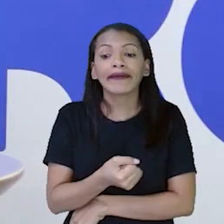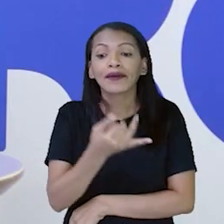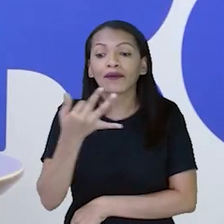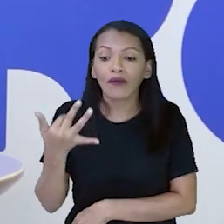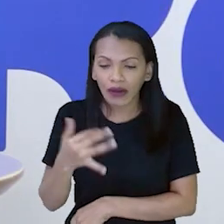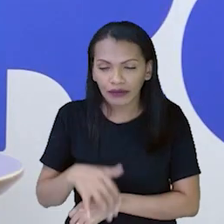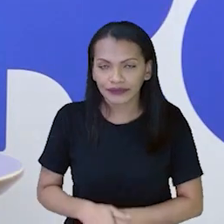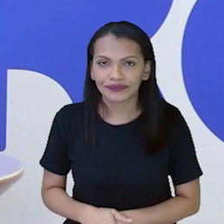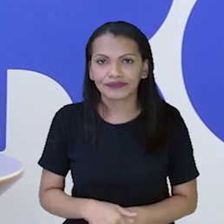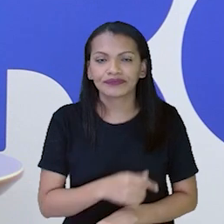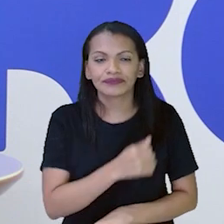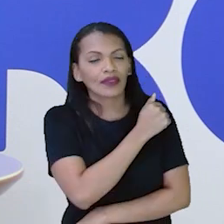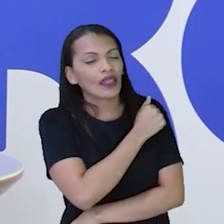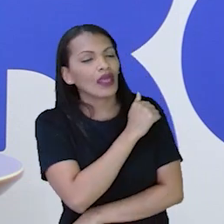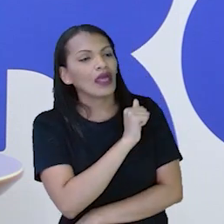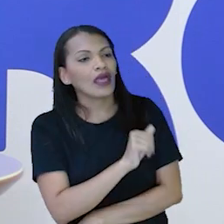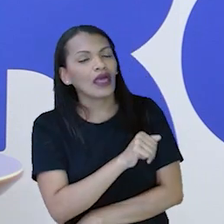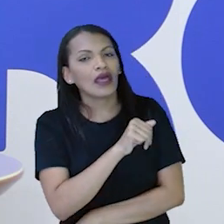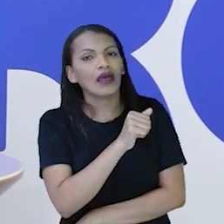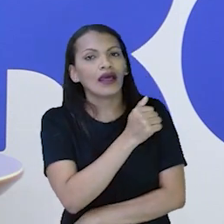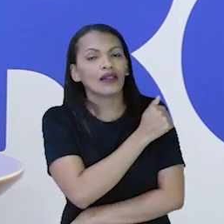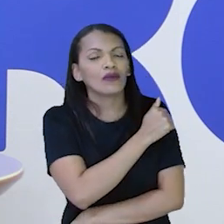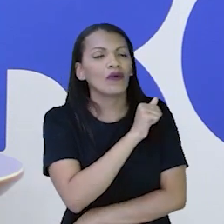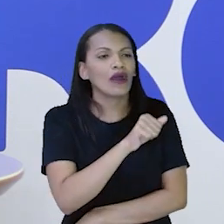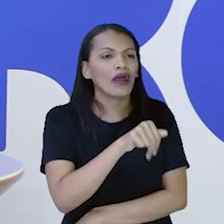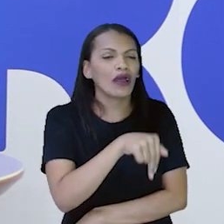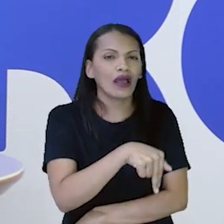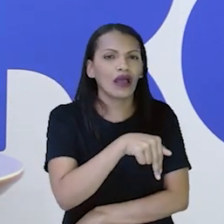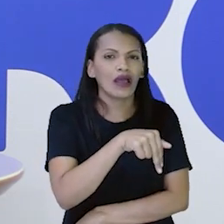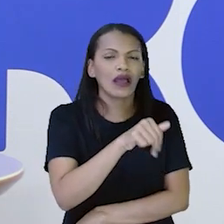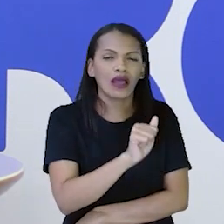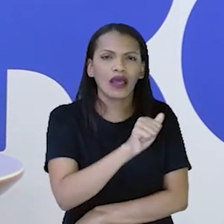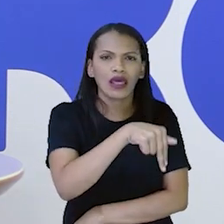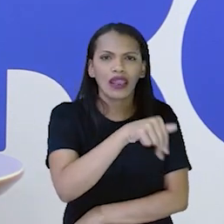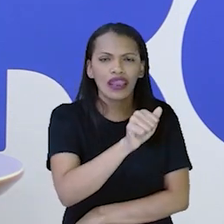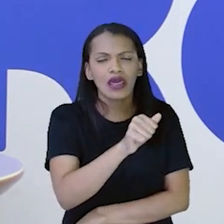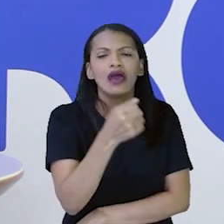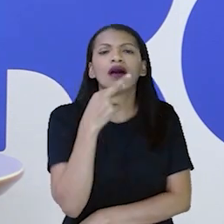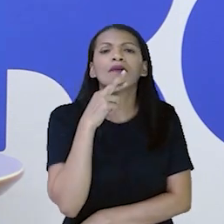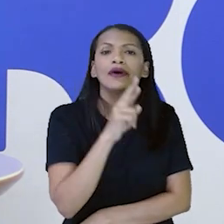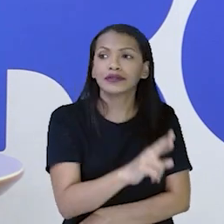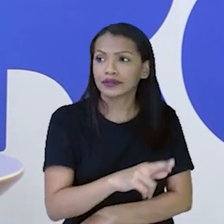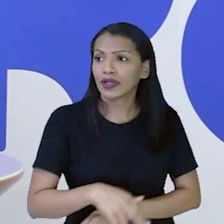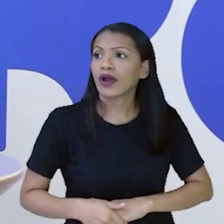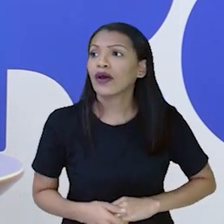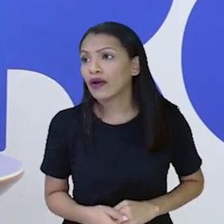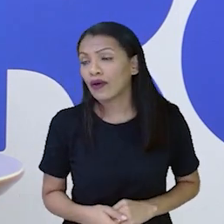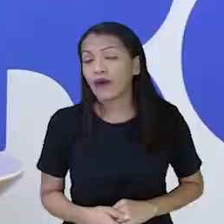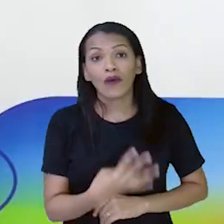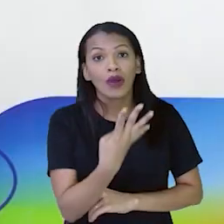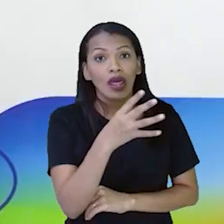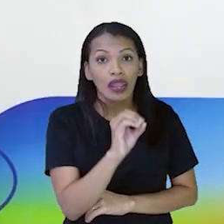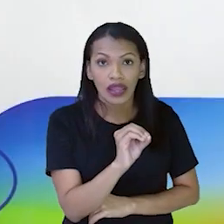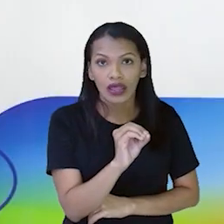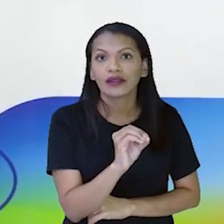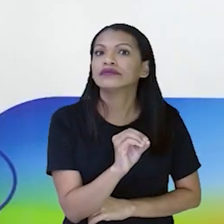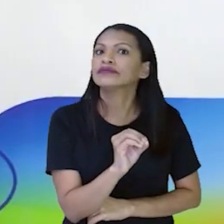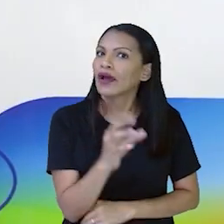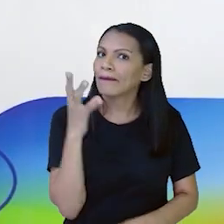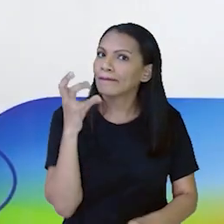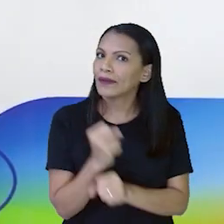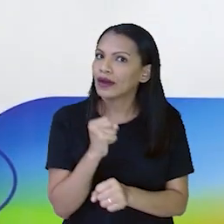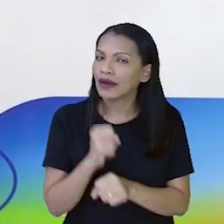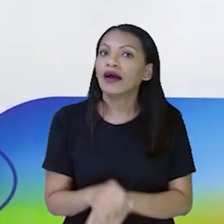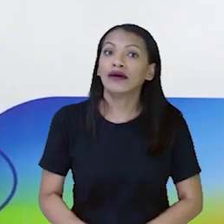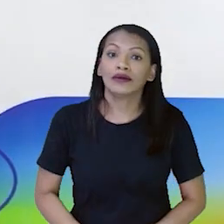respondeu Ana. Isso. Aí ela colocou vírgula, 40 pontos. Perfeita. Perfeito, Muito olha aí. bom. Isso é um orgulho para a professora da